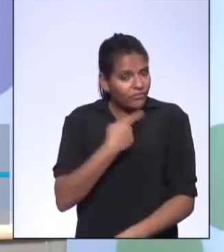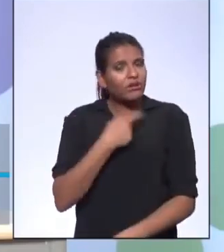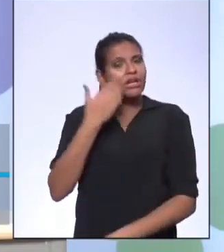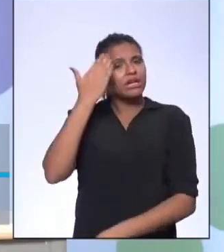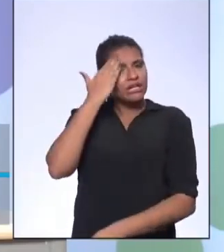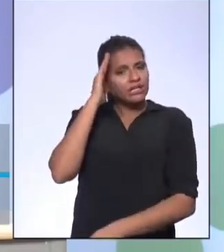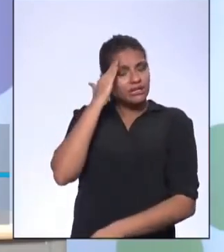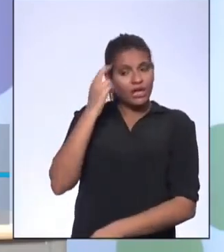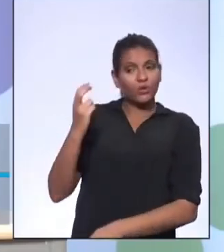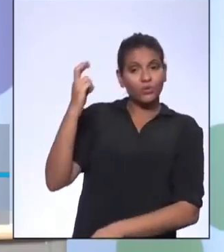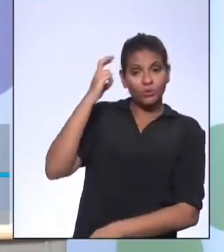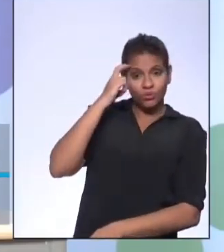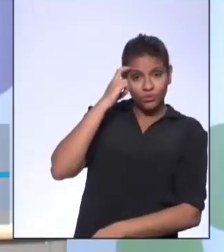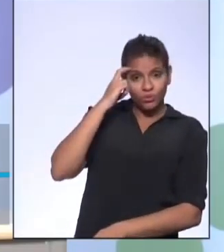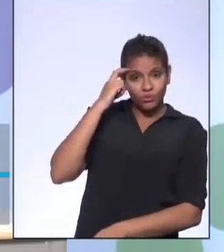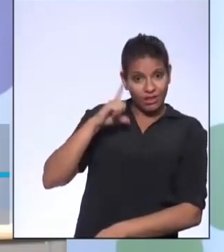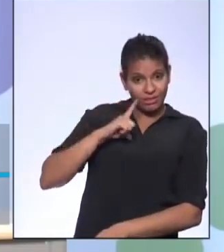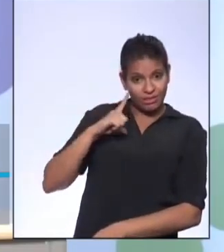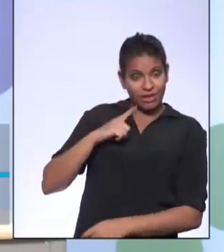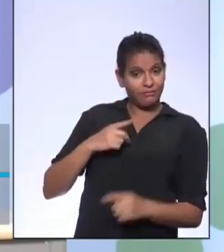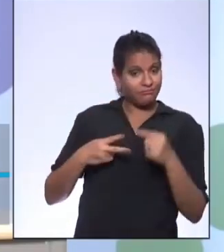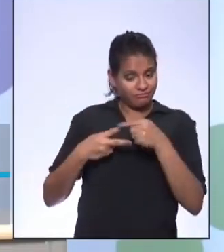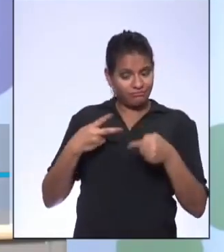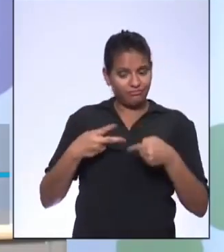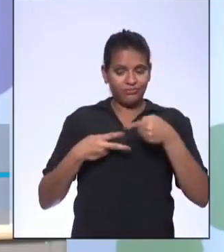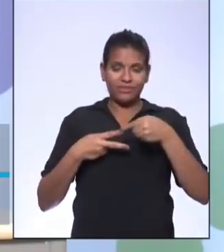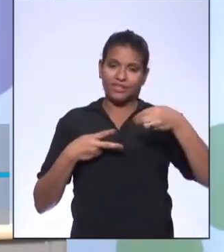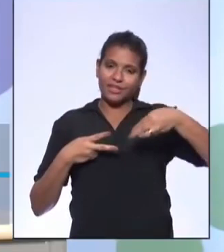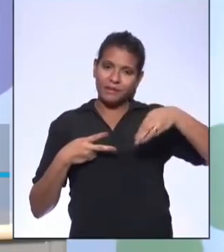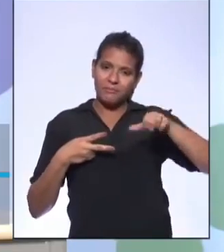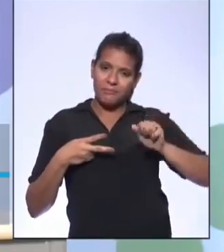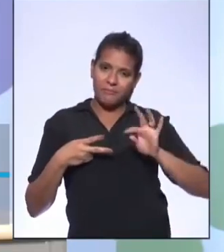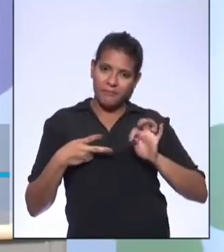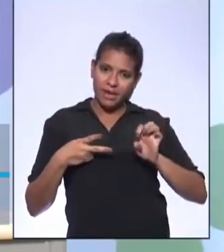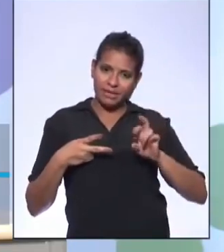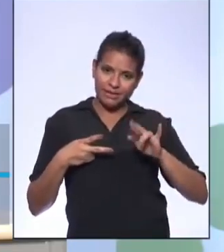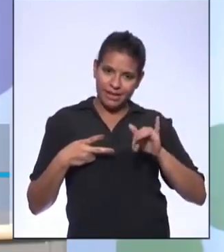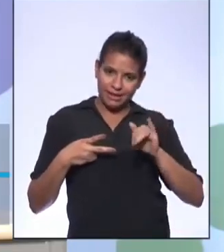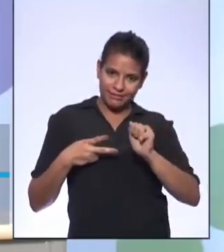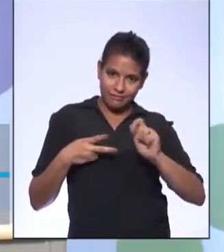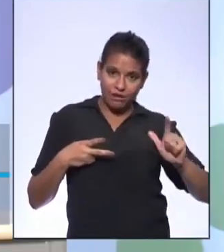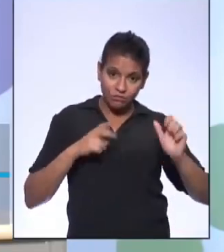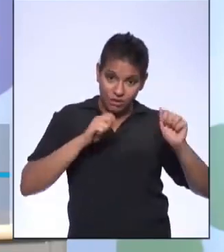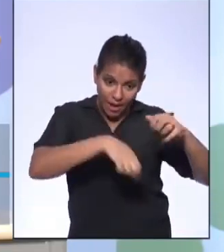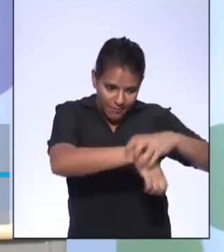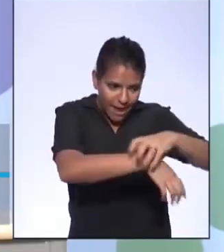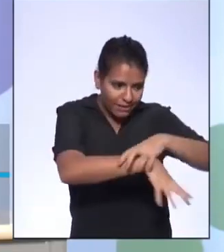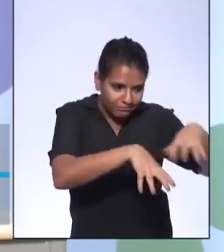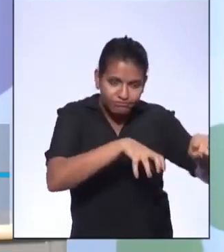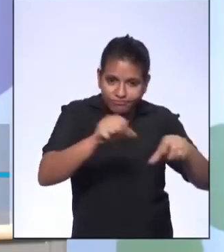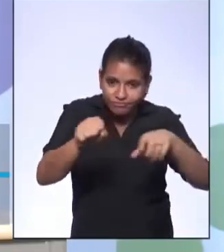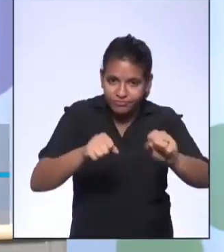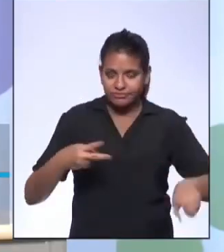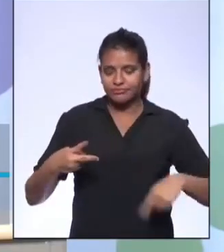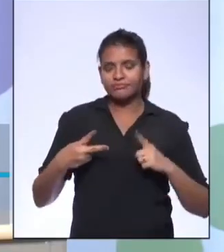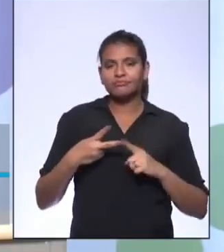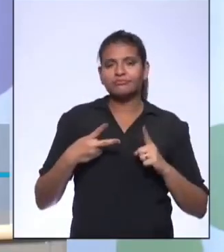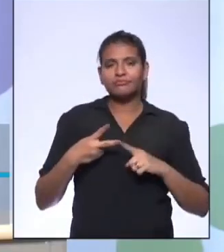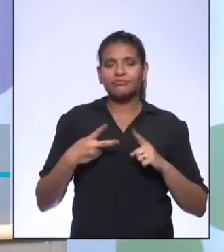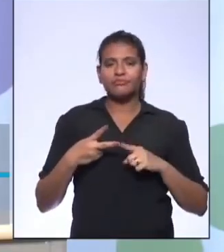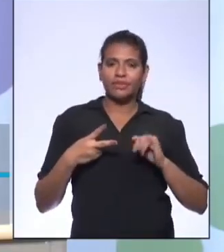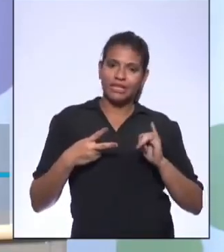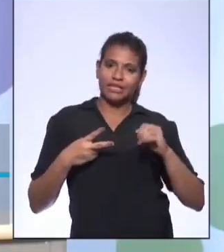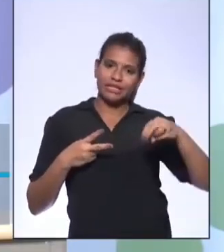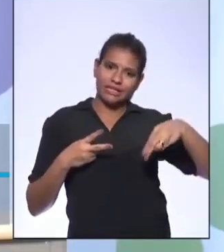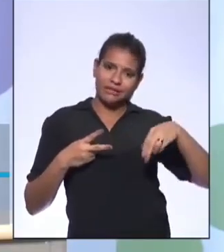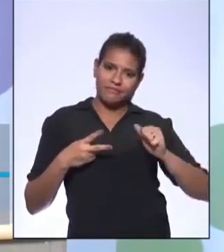uma cultura imaterial, nós produzimos tecnologias. E essas tecnologias, como nós discutimos na aula passada, que é a